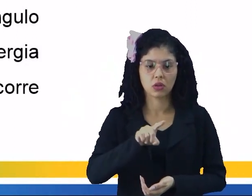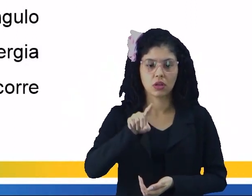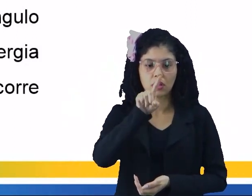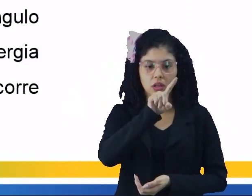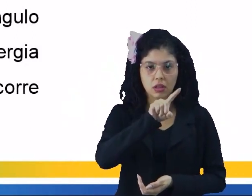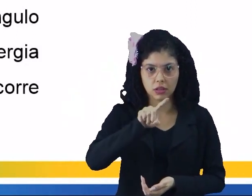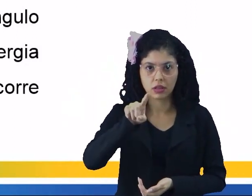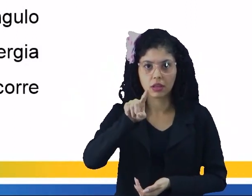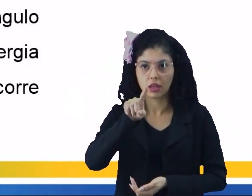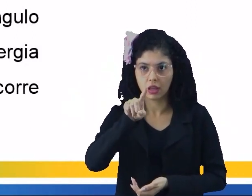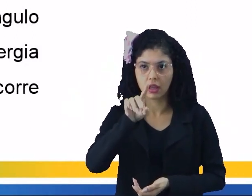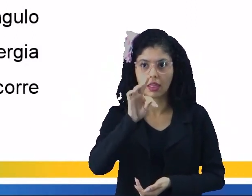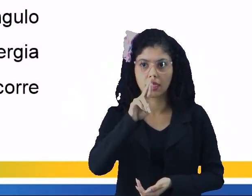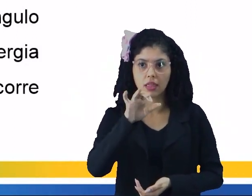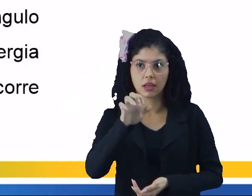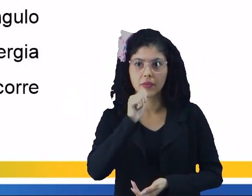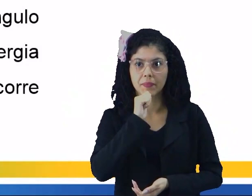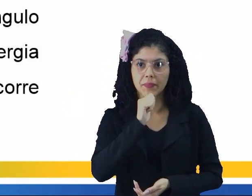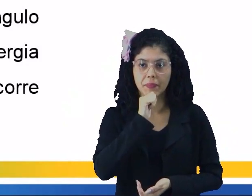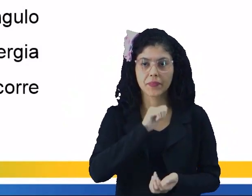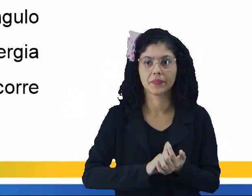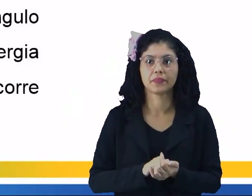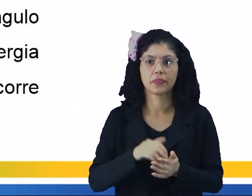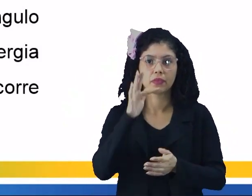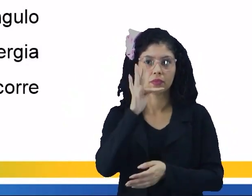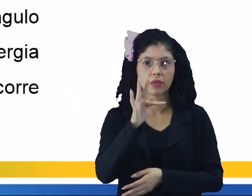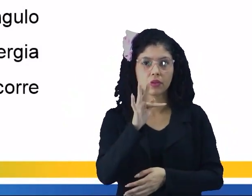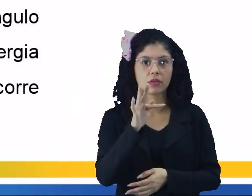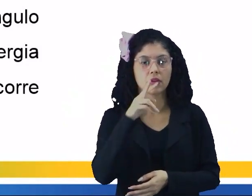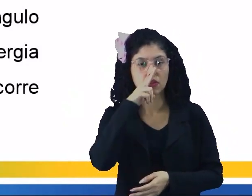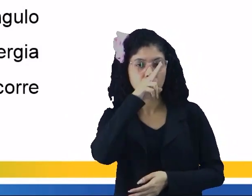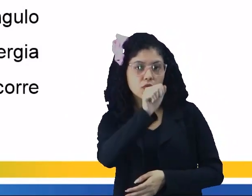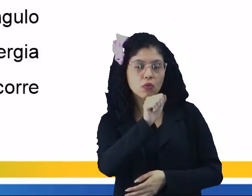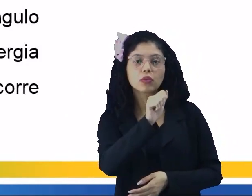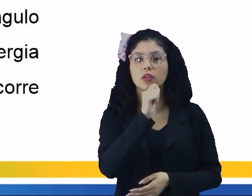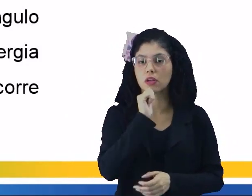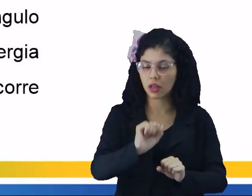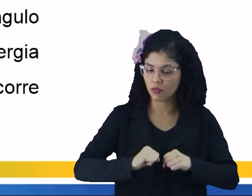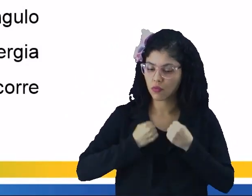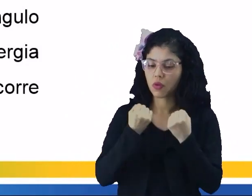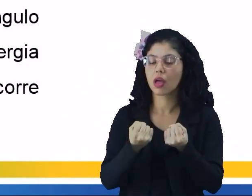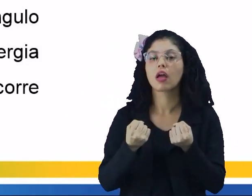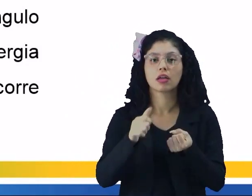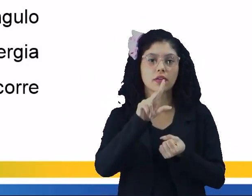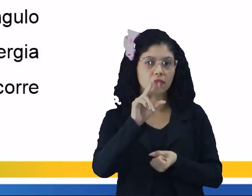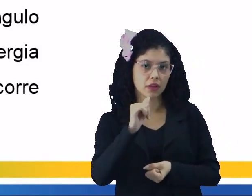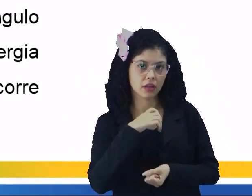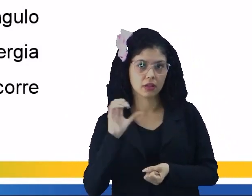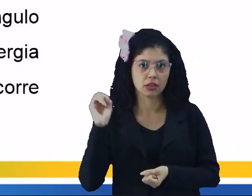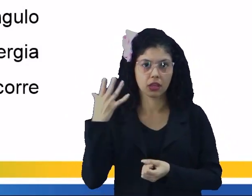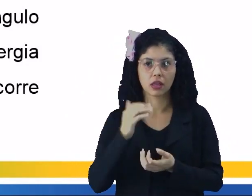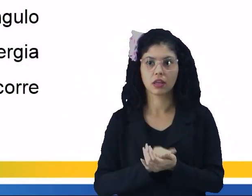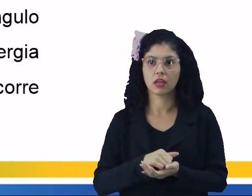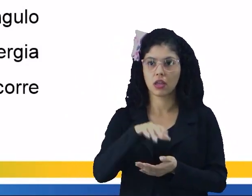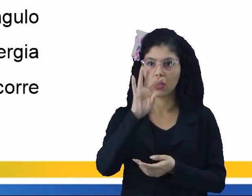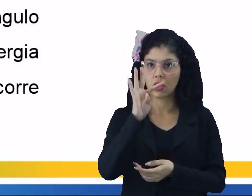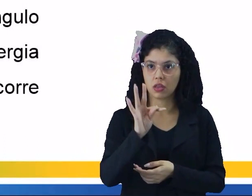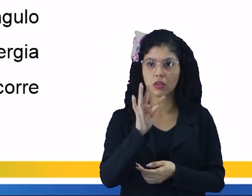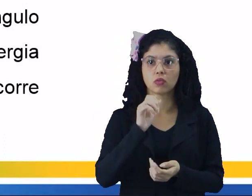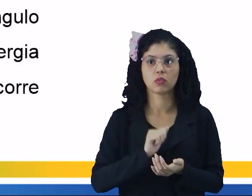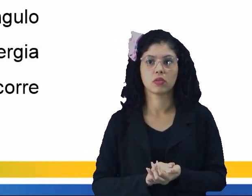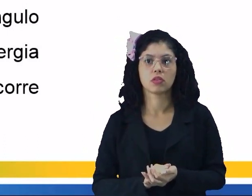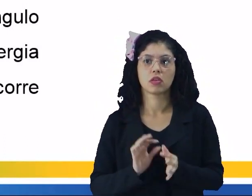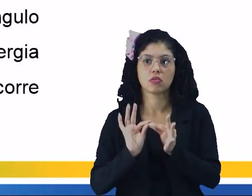θ, certo? Lembrando que o F vai representar a nossa força que vai atuar no corpo, o D vai ser a